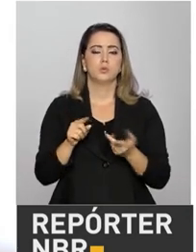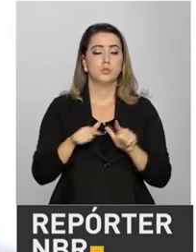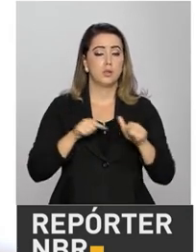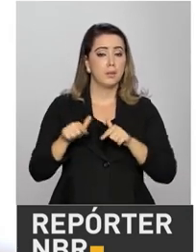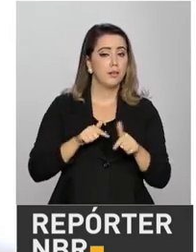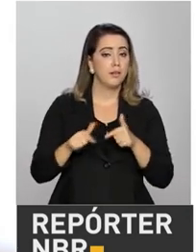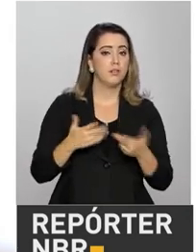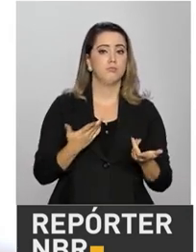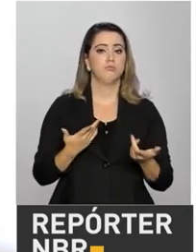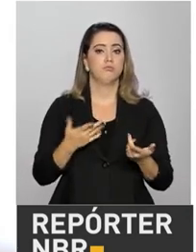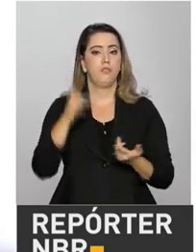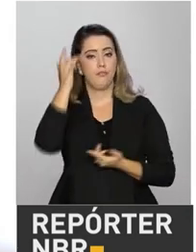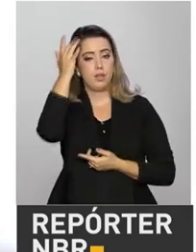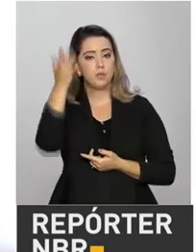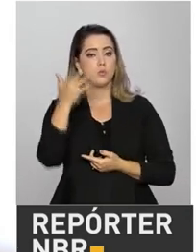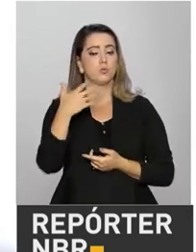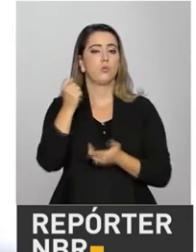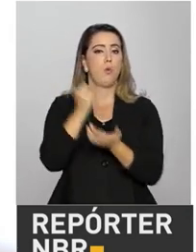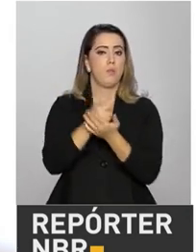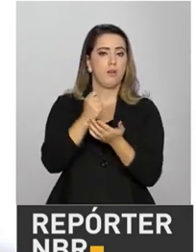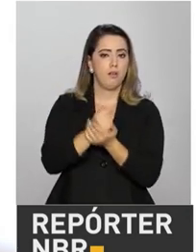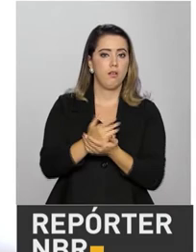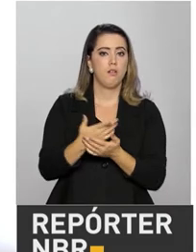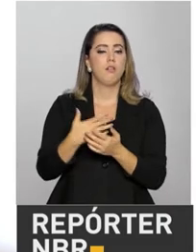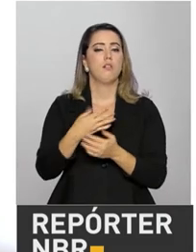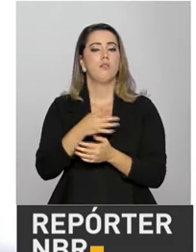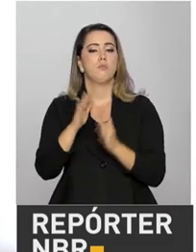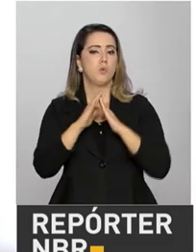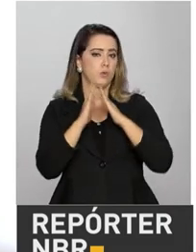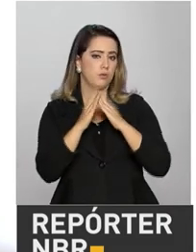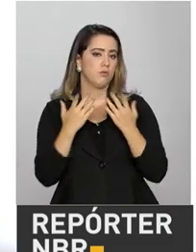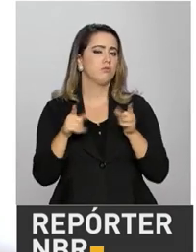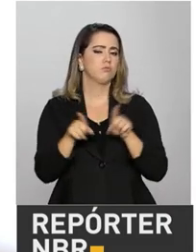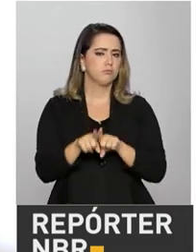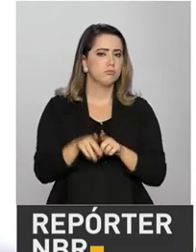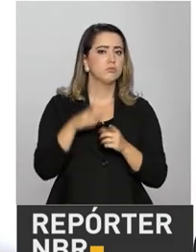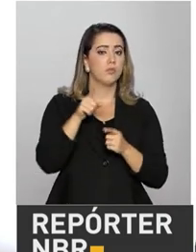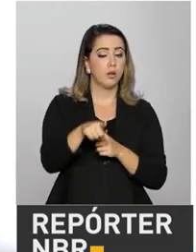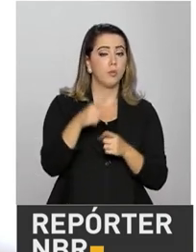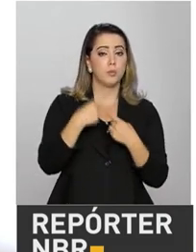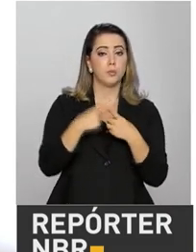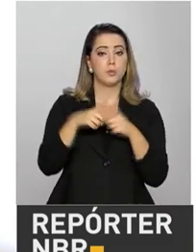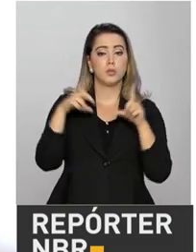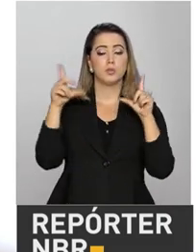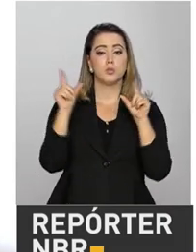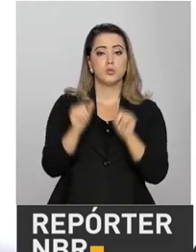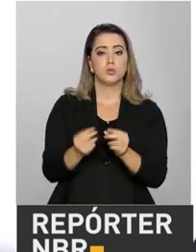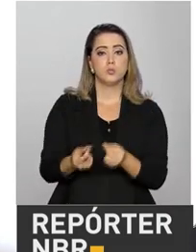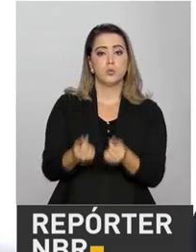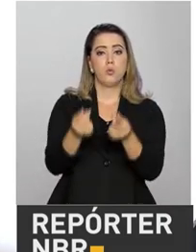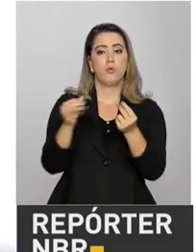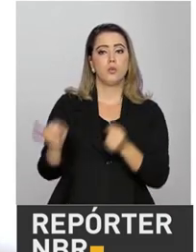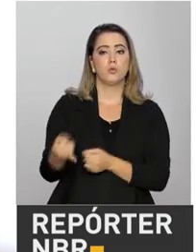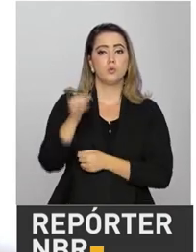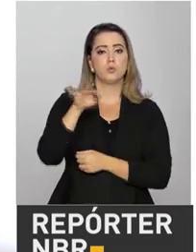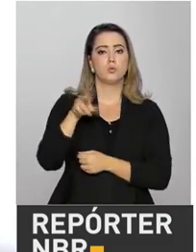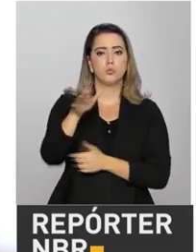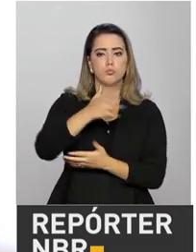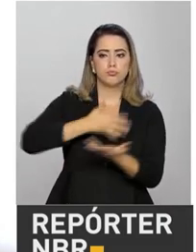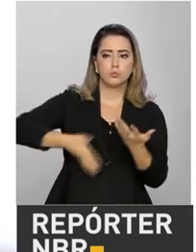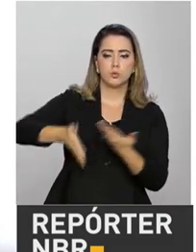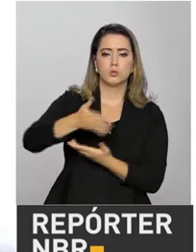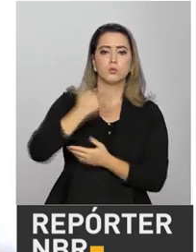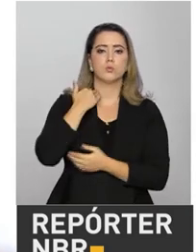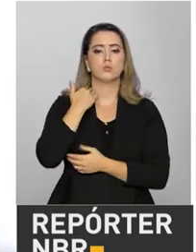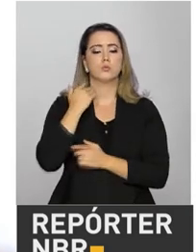trabalhar, mais fácil para comprar, mais fácil para morar. Porque, naturalmente, isto reduz também os juros de todo o sistema